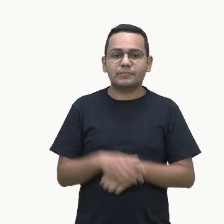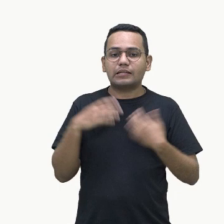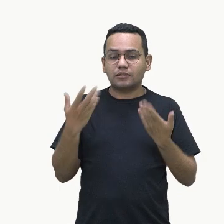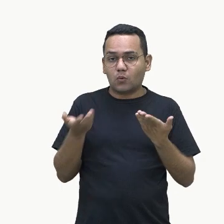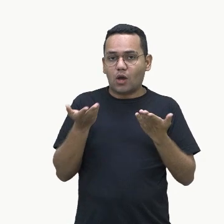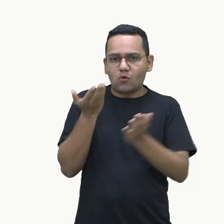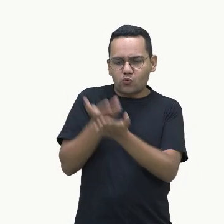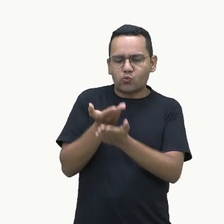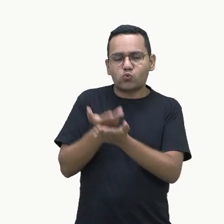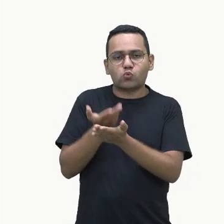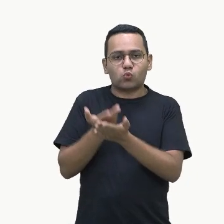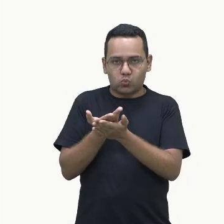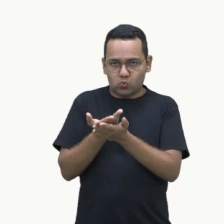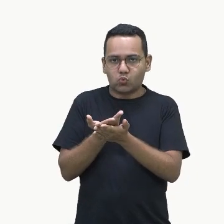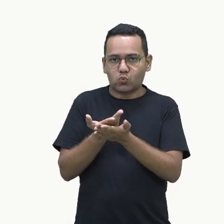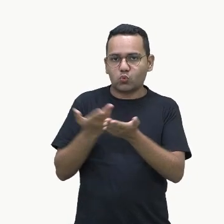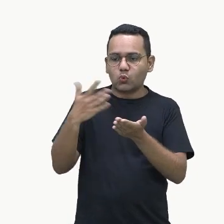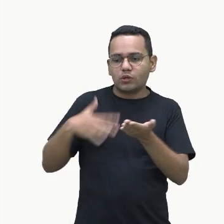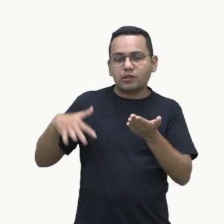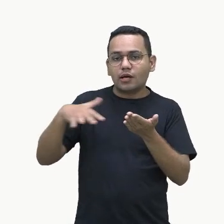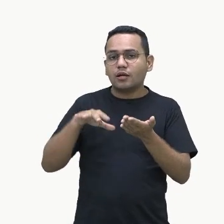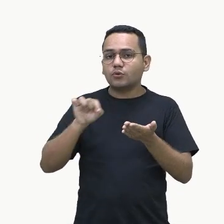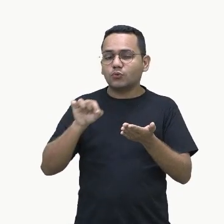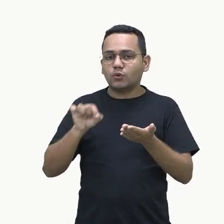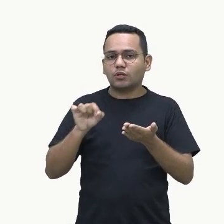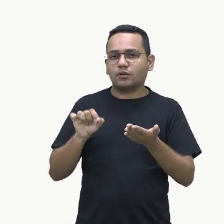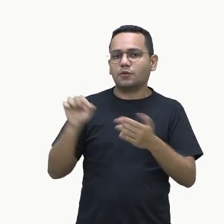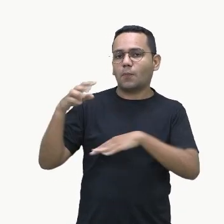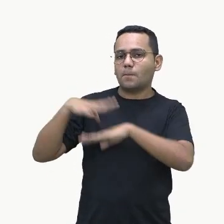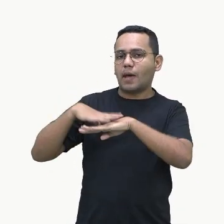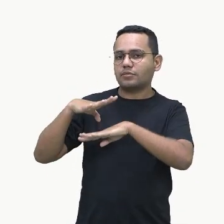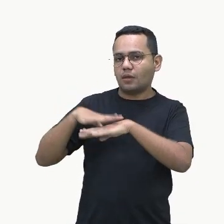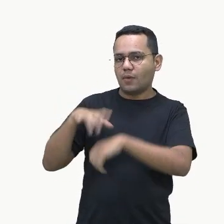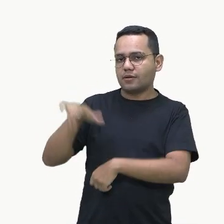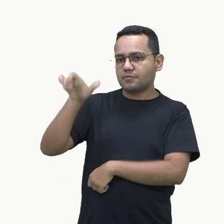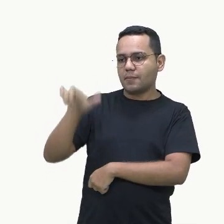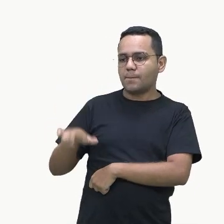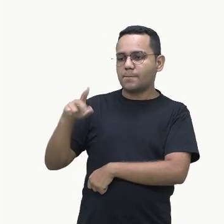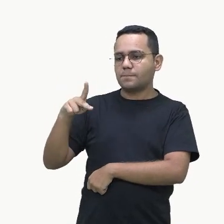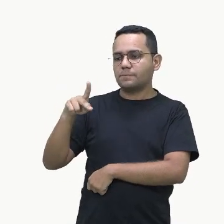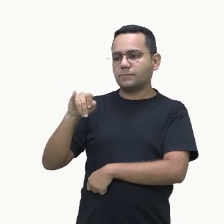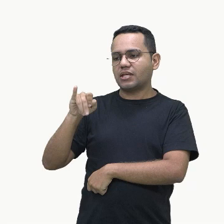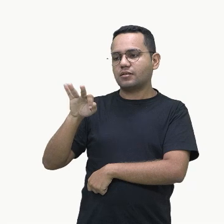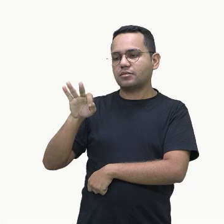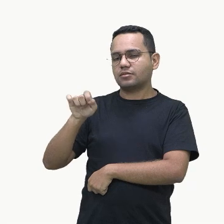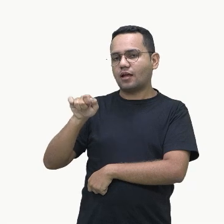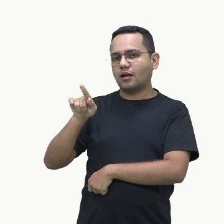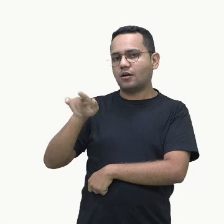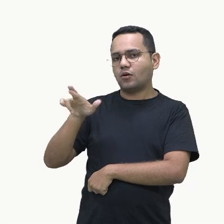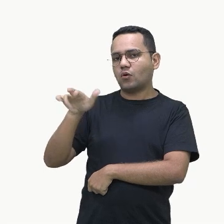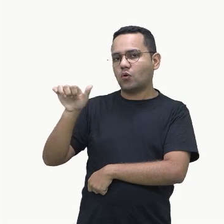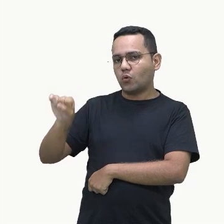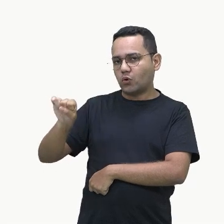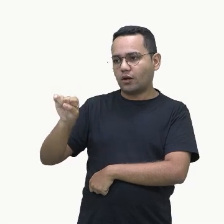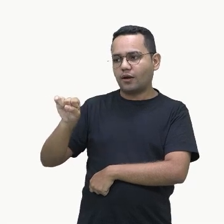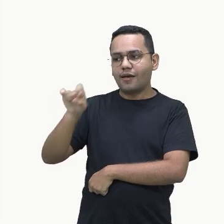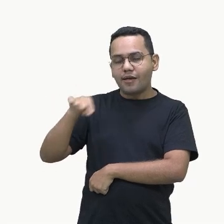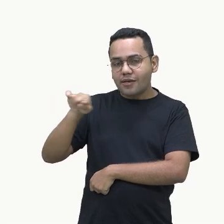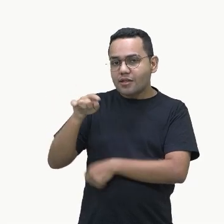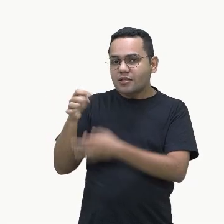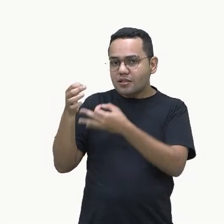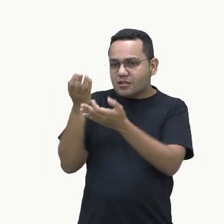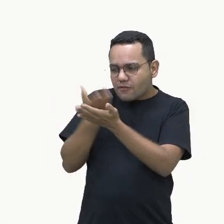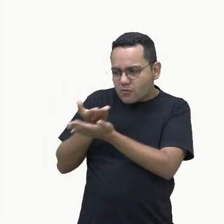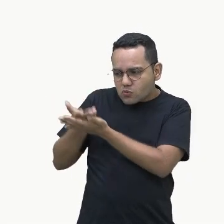estudo do matemático Pitágoras. Ele estudou exatamente